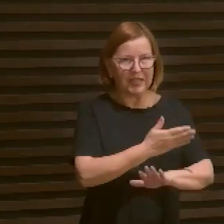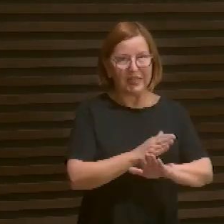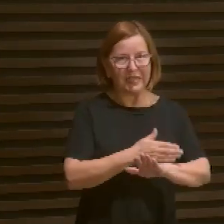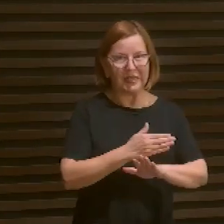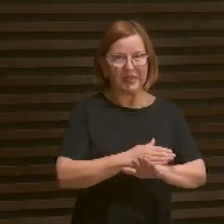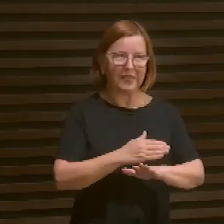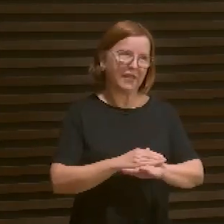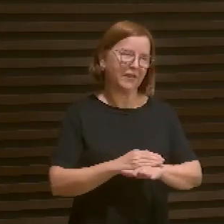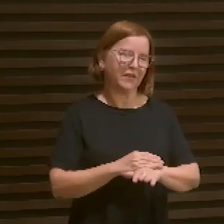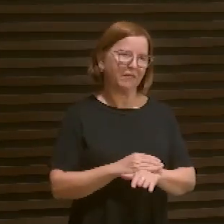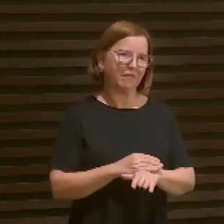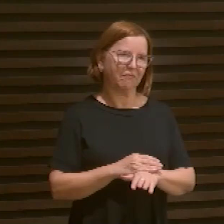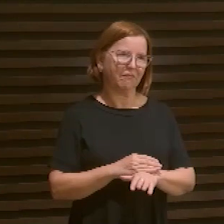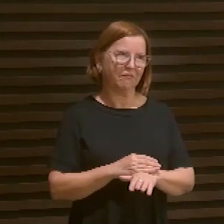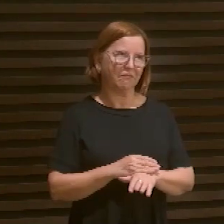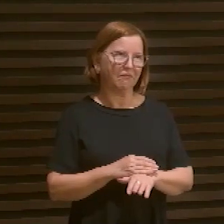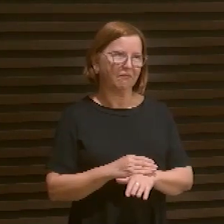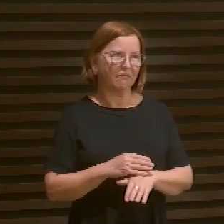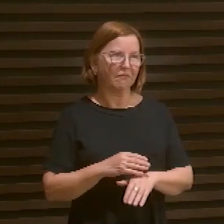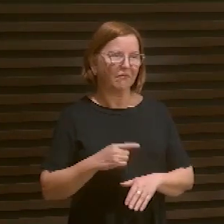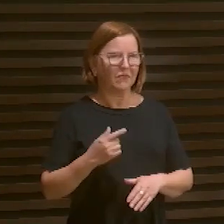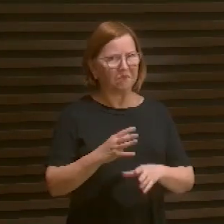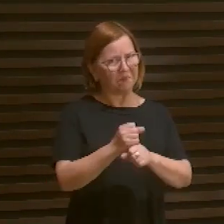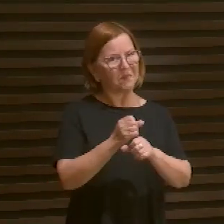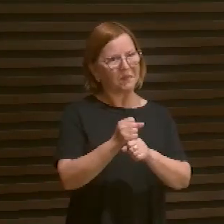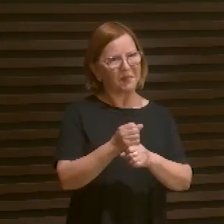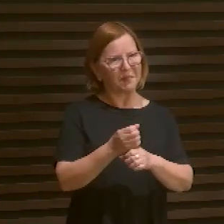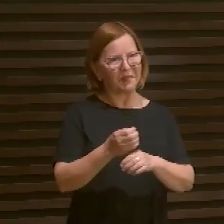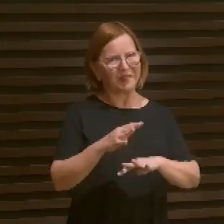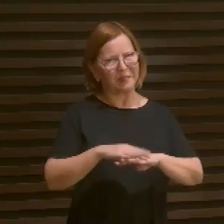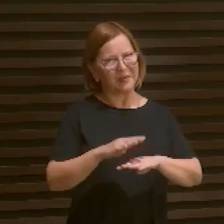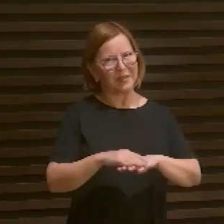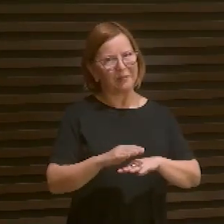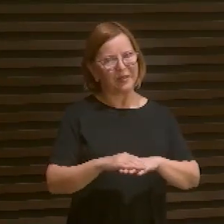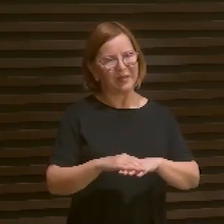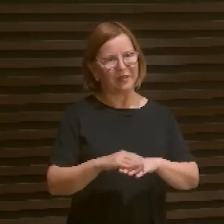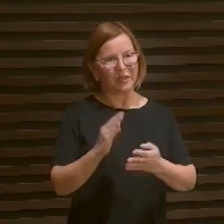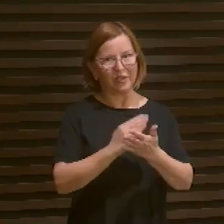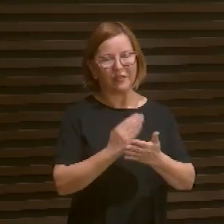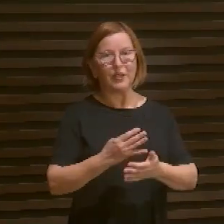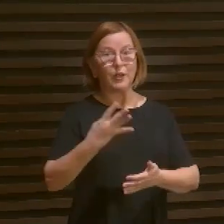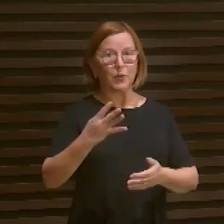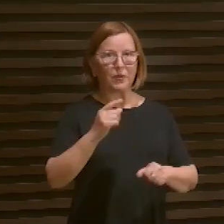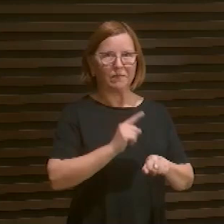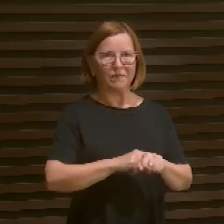numa equação matemática que era feita em 4 tempos.